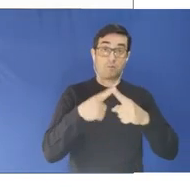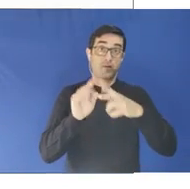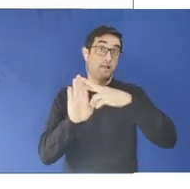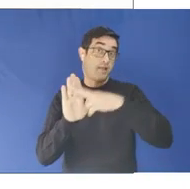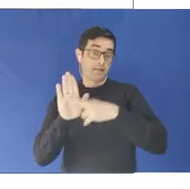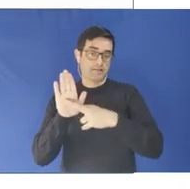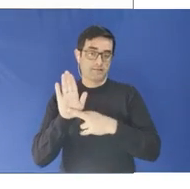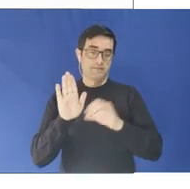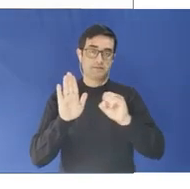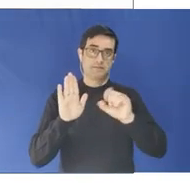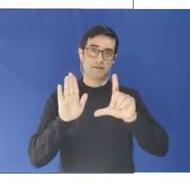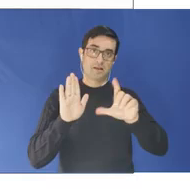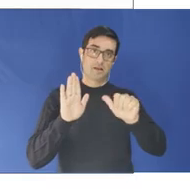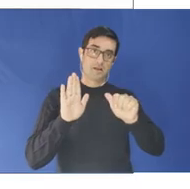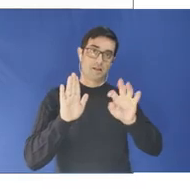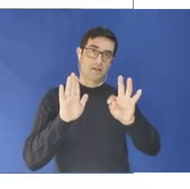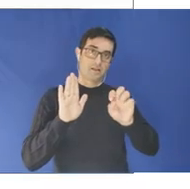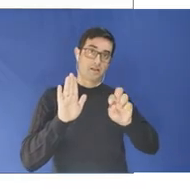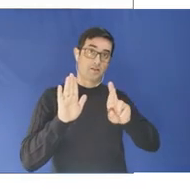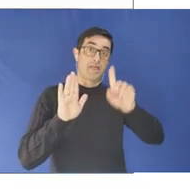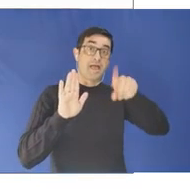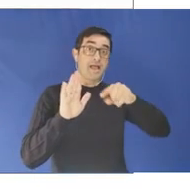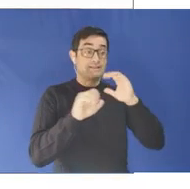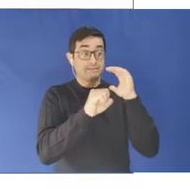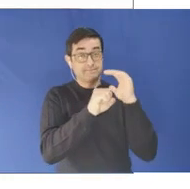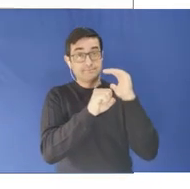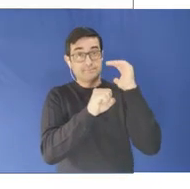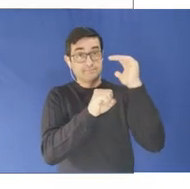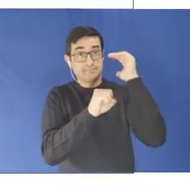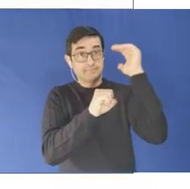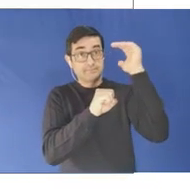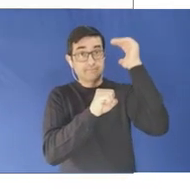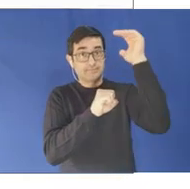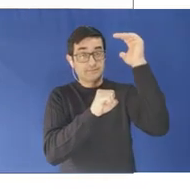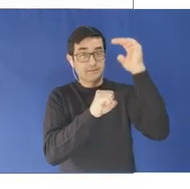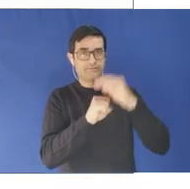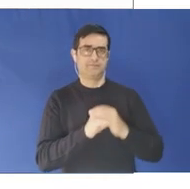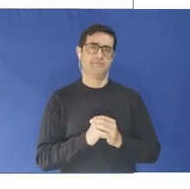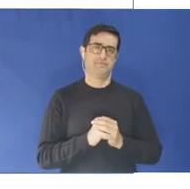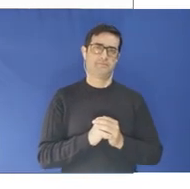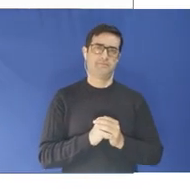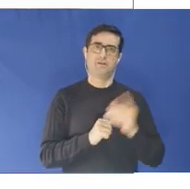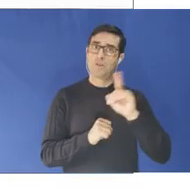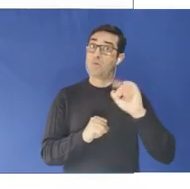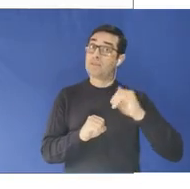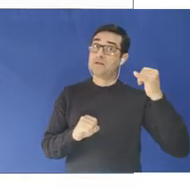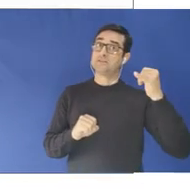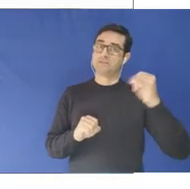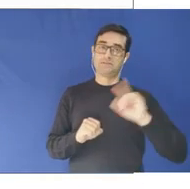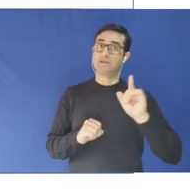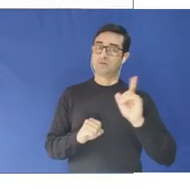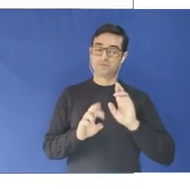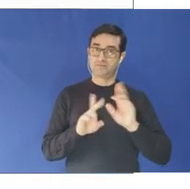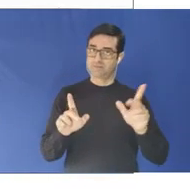quê? Porque as regras de Slater vão levar em consideração o nível, né? E não a